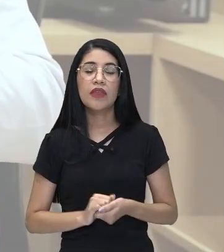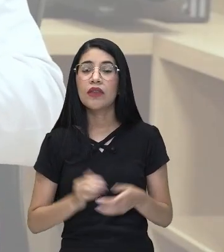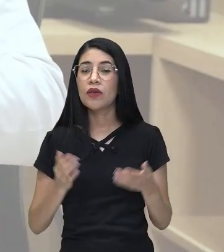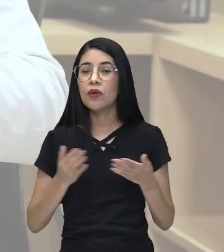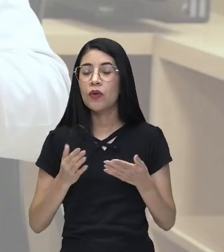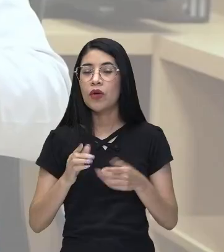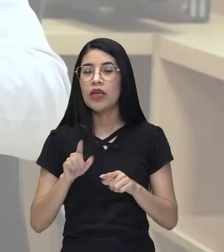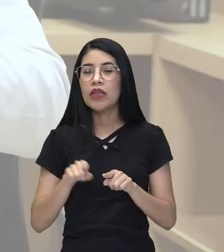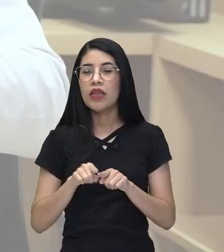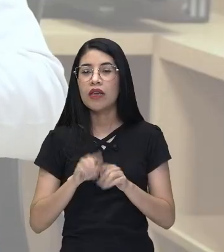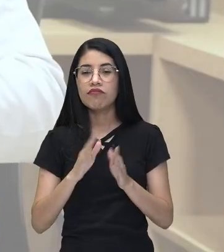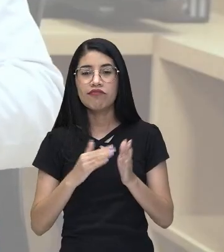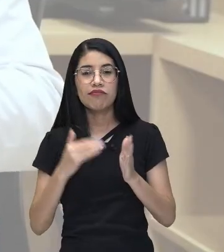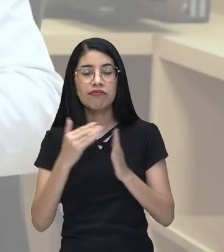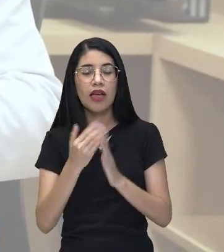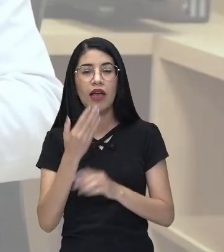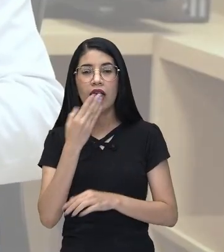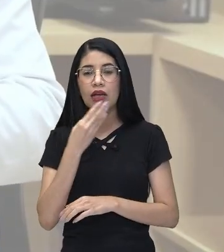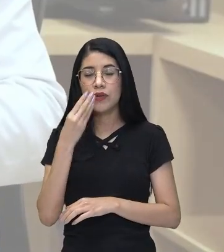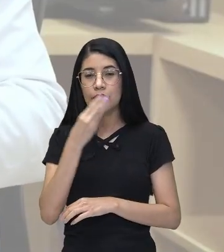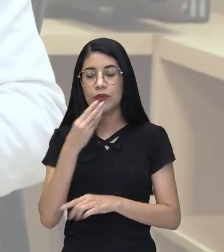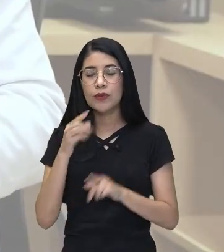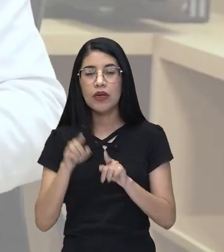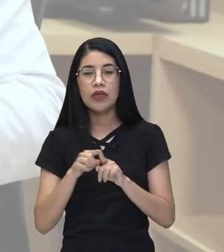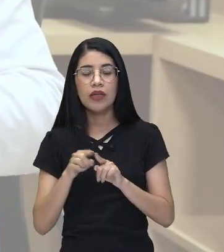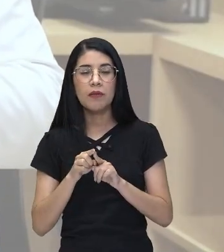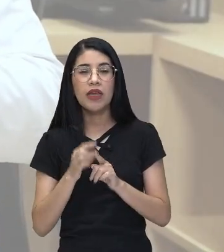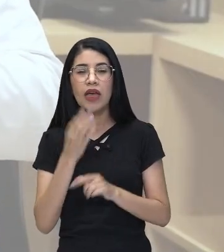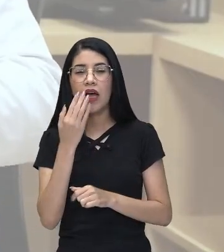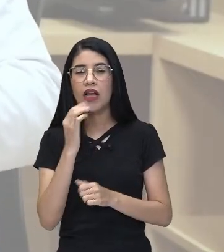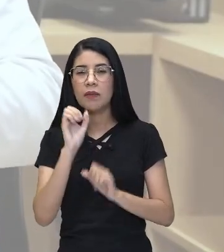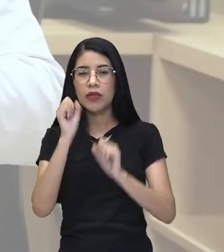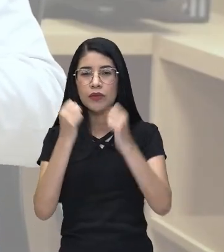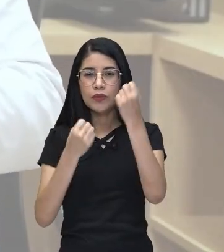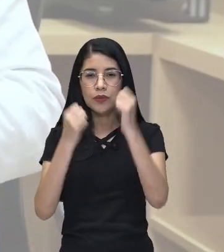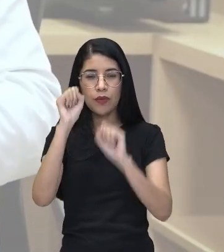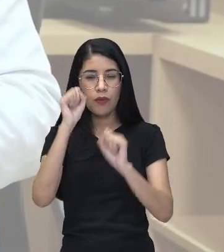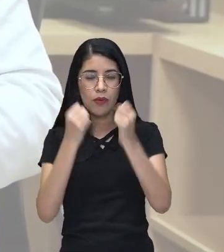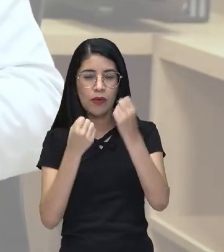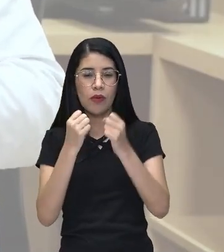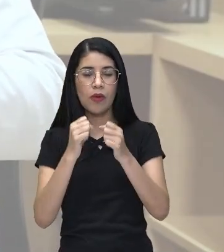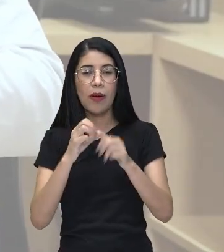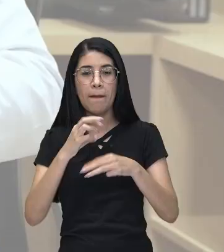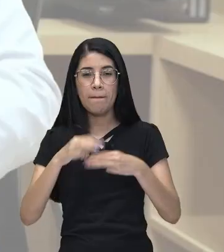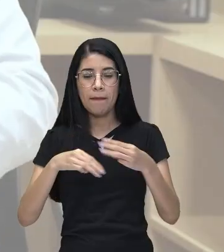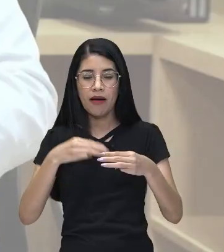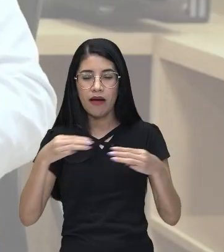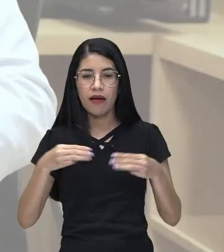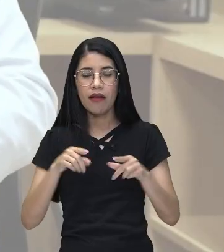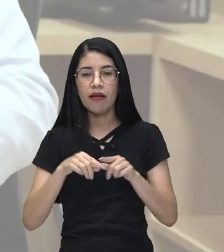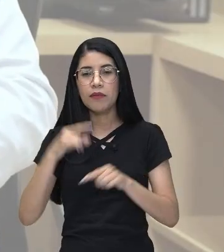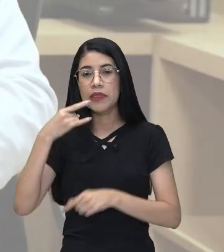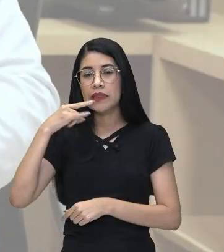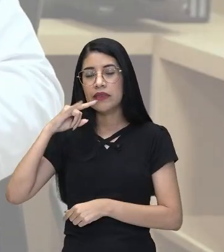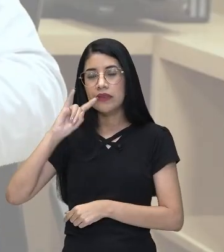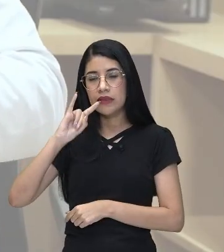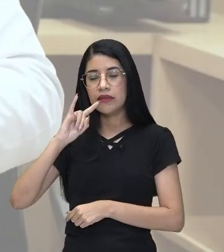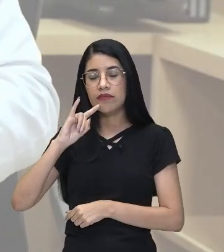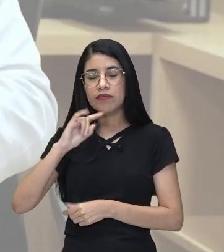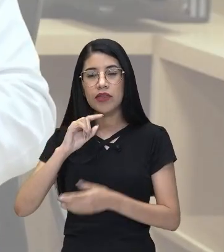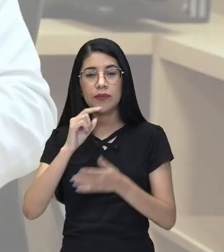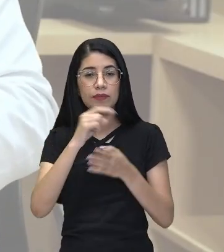de açúcar, excesso de alimentos industrializados, excesso de massa, bebida alcoólica,